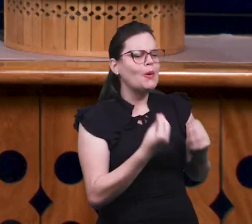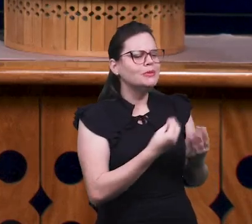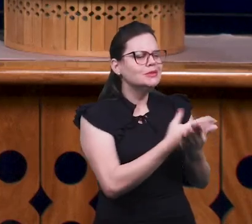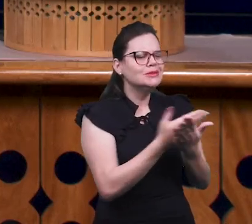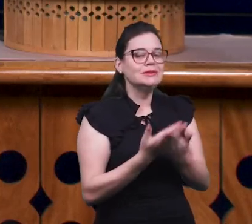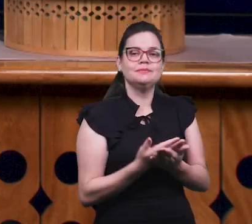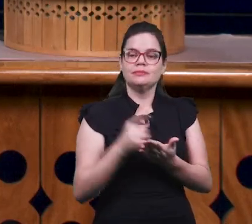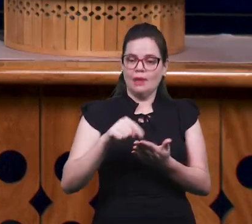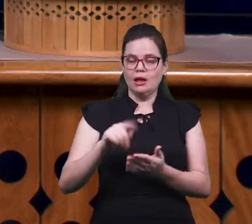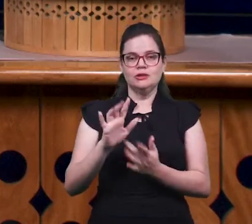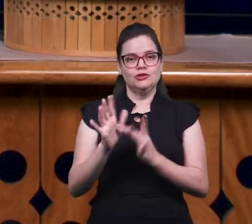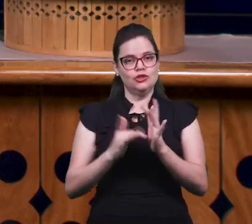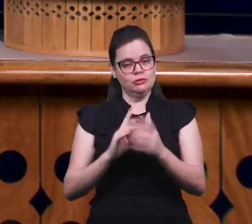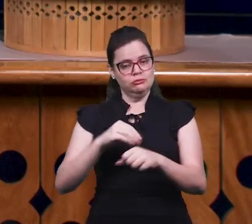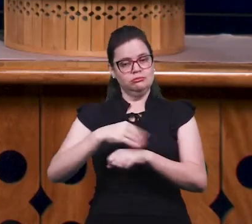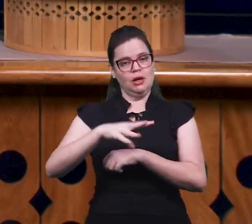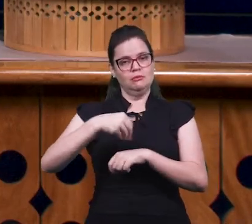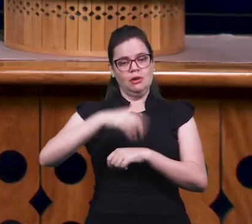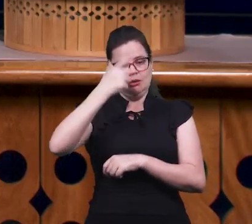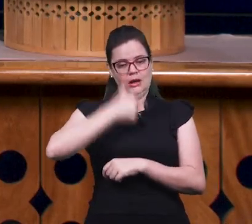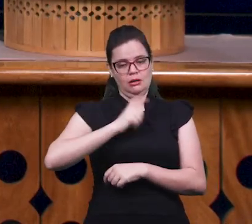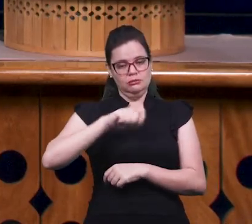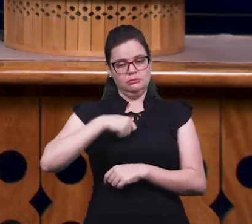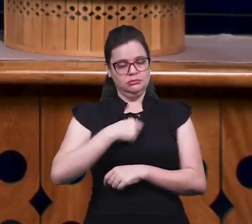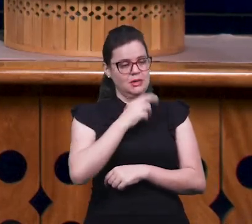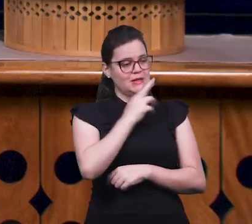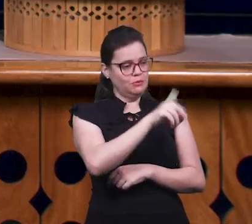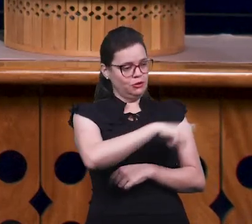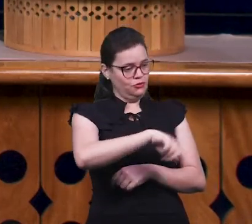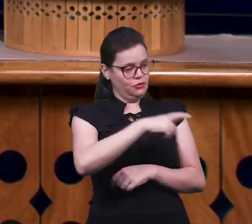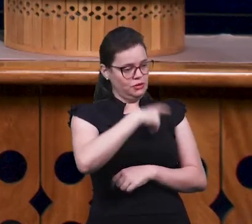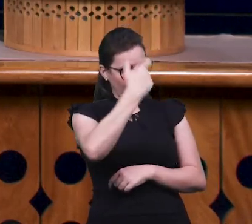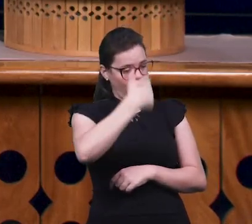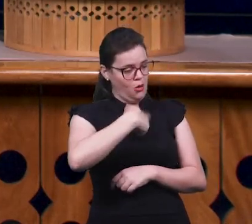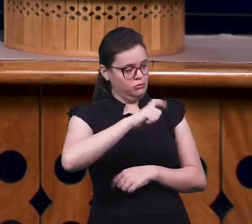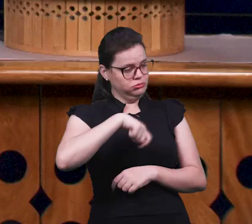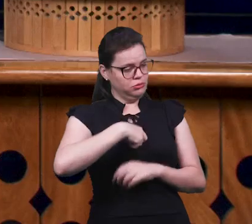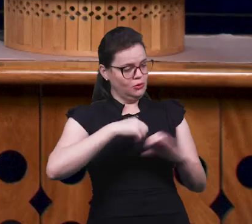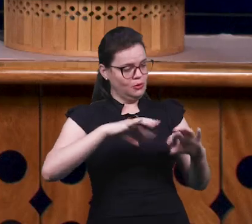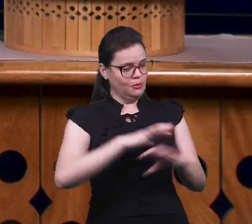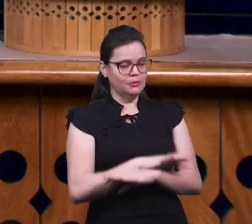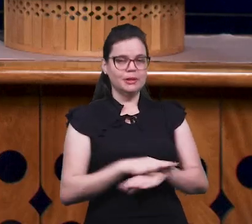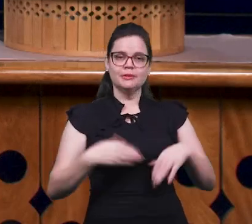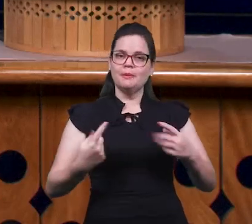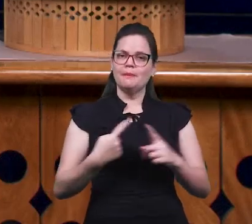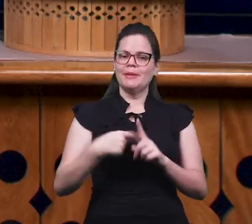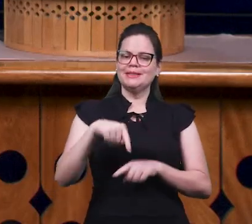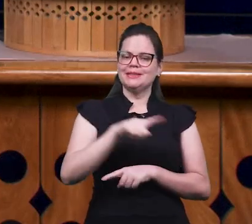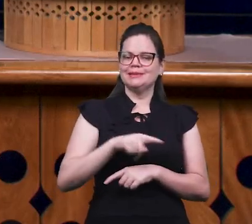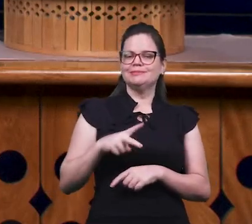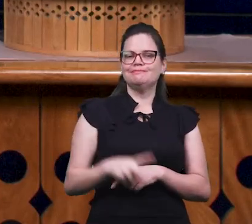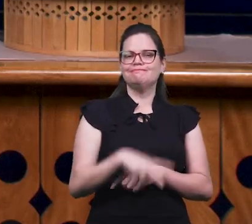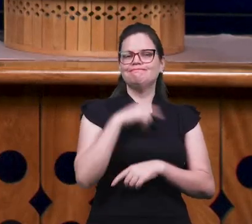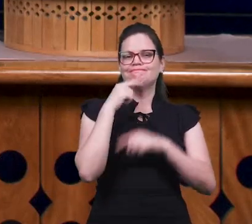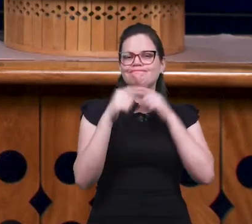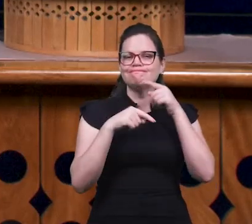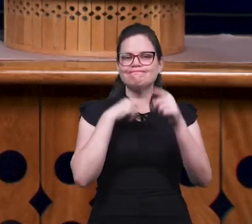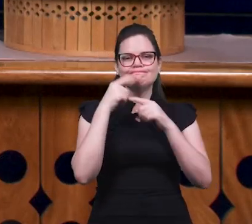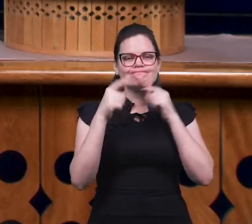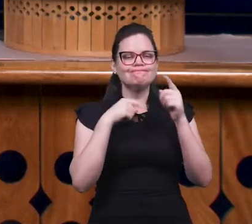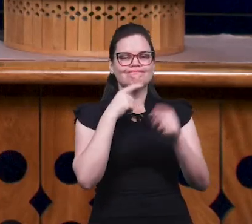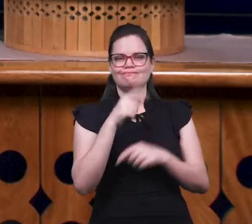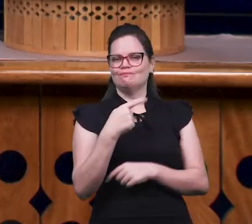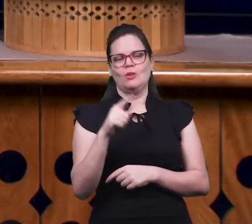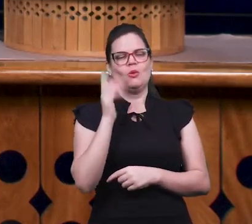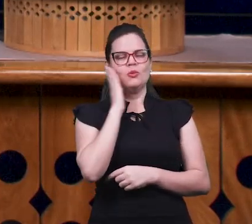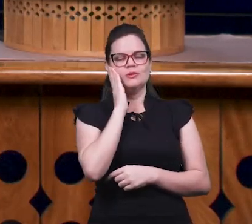para o homem, mas o homem continuou na sua vida questionando tudo, vivendo nas suas dúvidas. O que nós temos a dizer é o seguinte, irmãos: